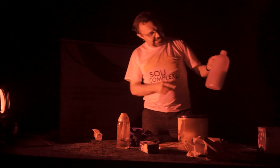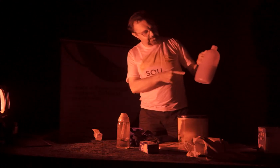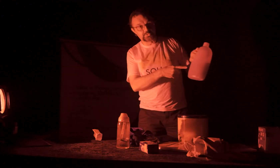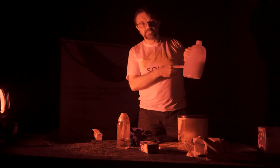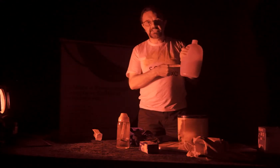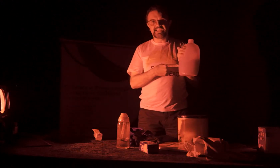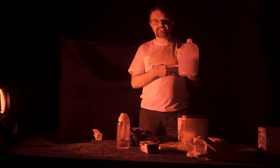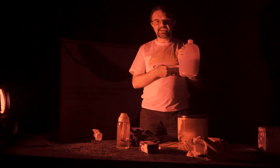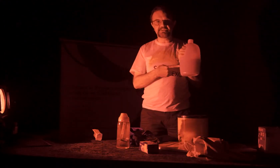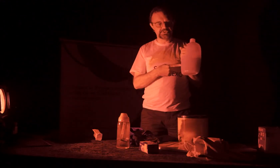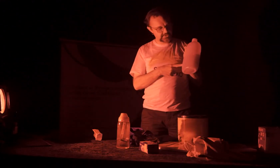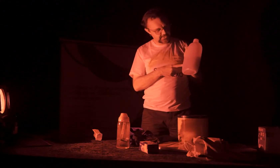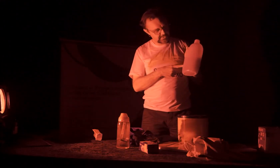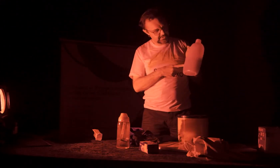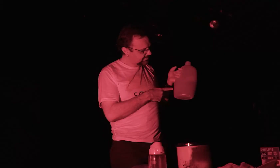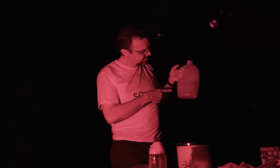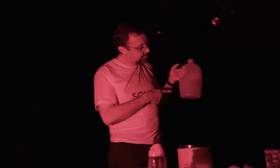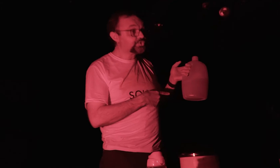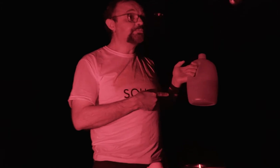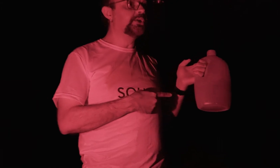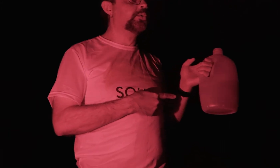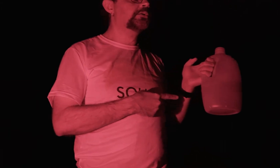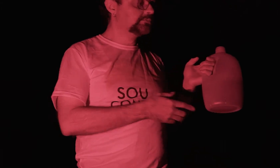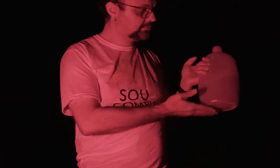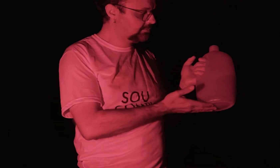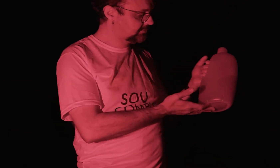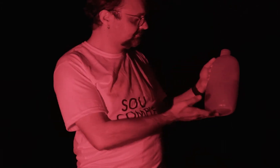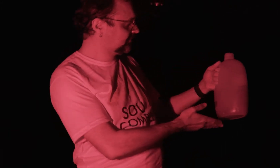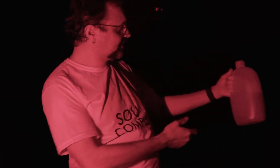O líquido que era verde sumiu.